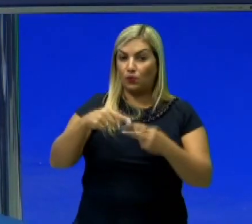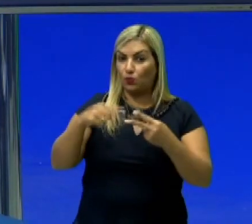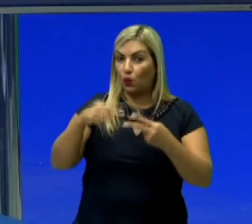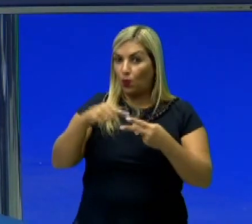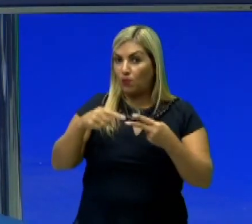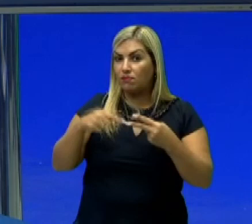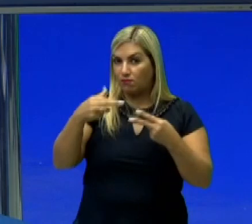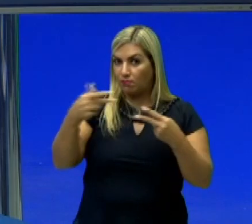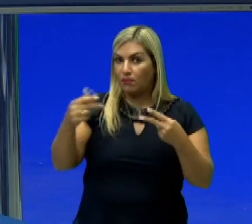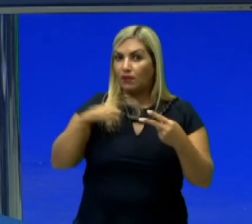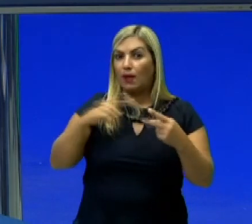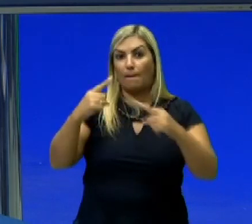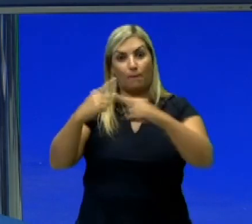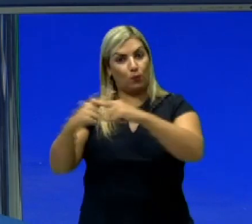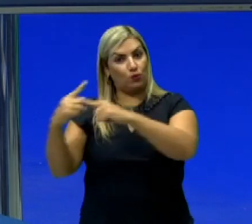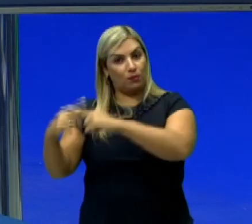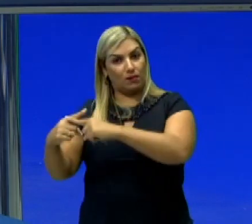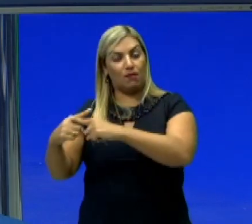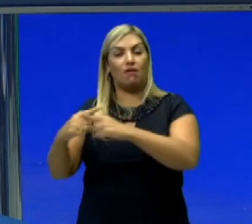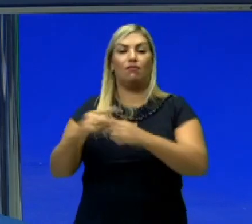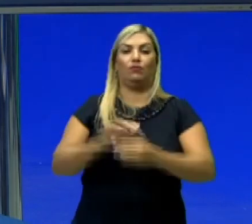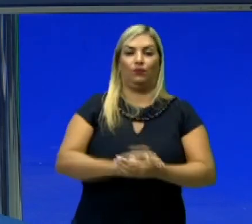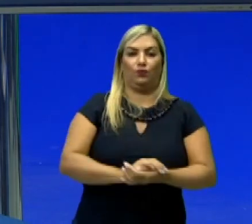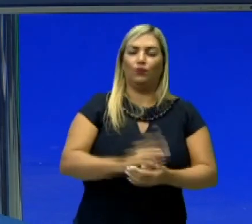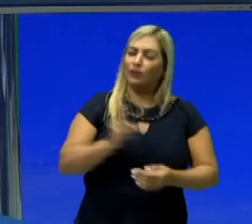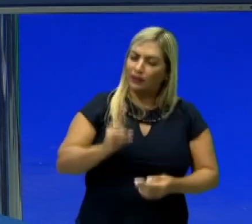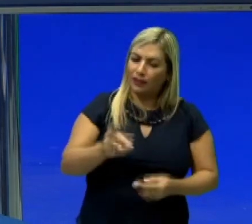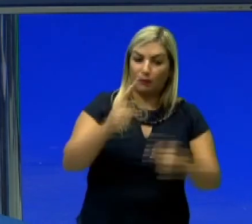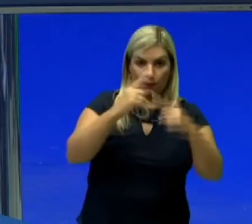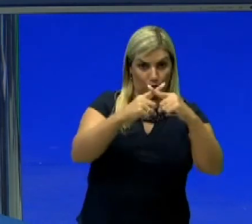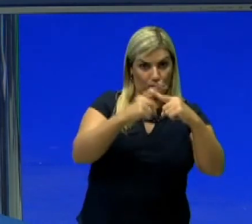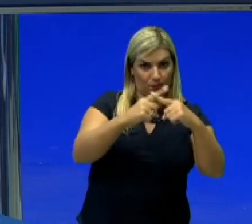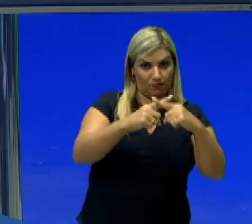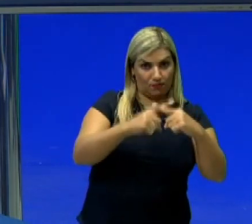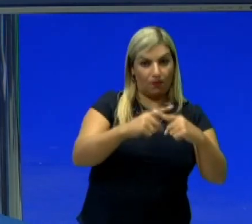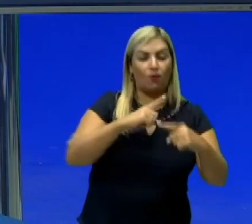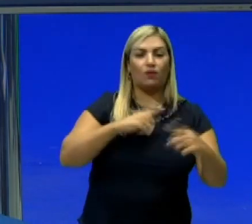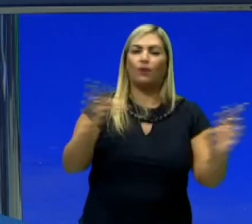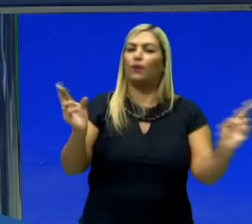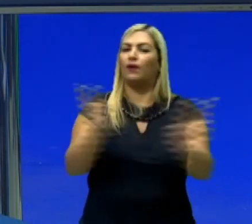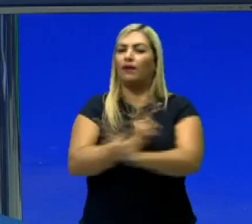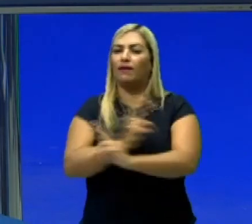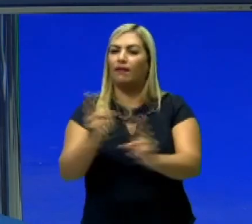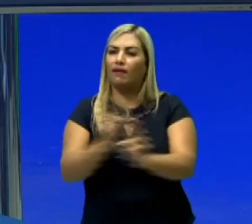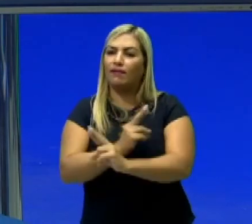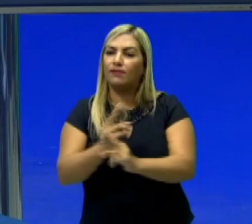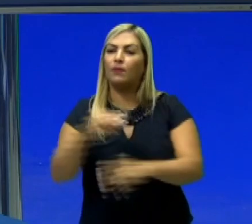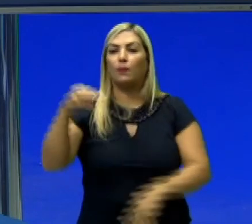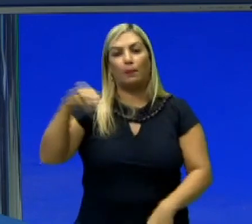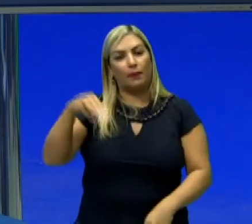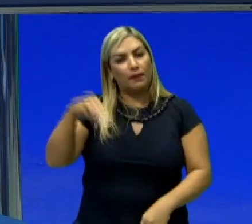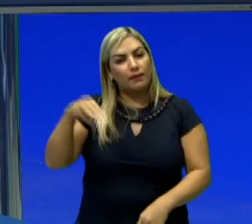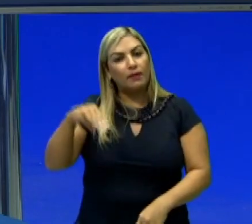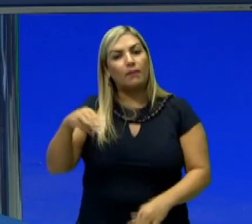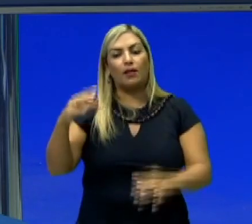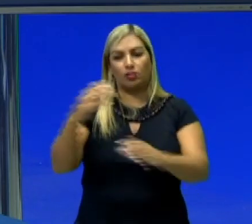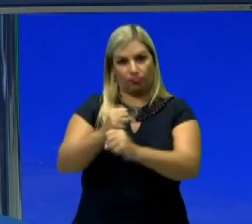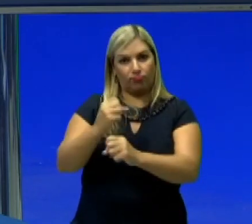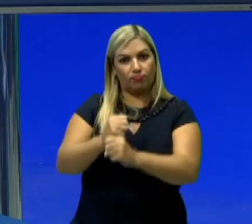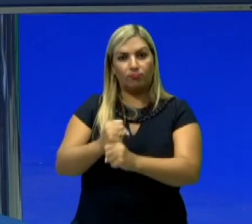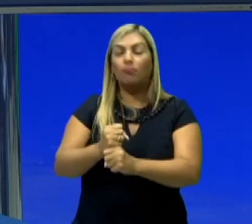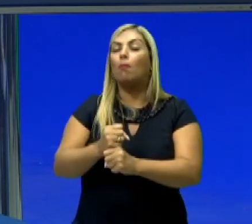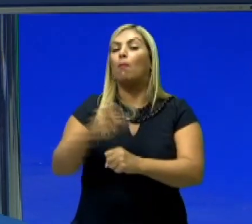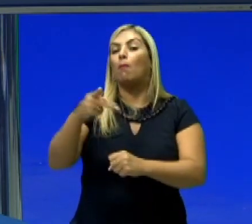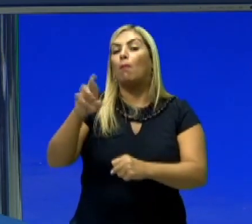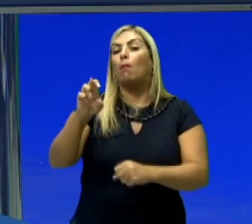estão multiplicando. E a gente vai lembrar, toda vez que eu tenho uma multiplicação, a relação matemática de proporção, ela